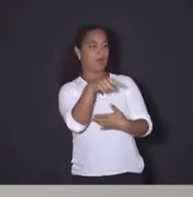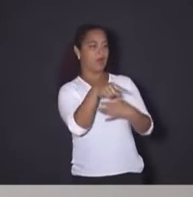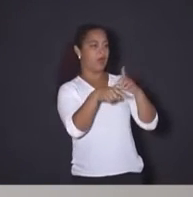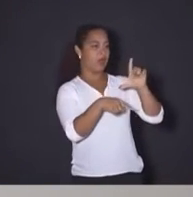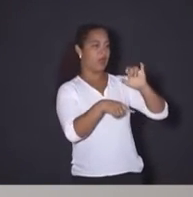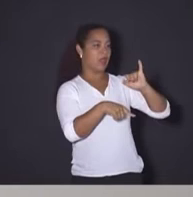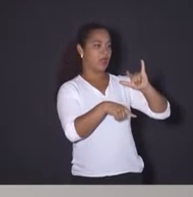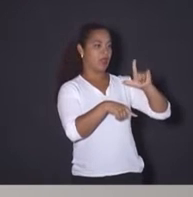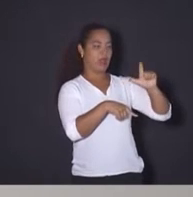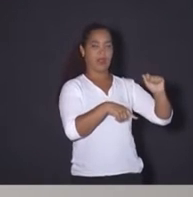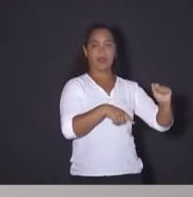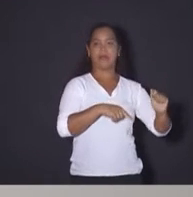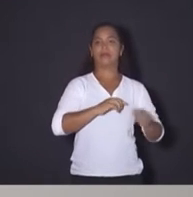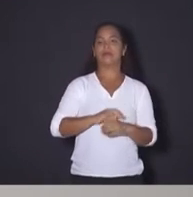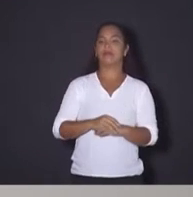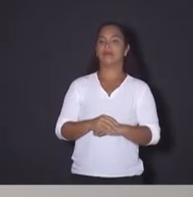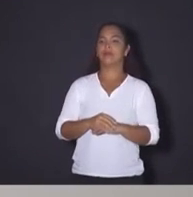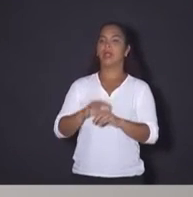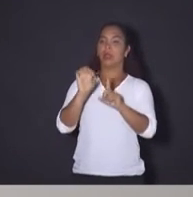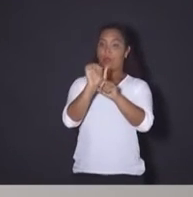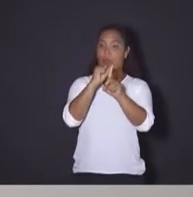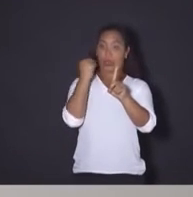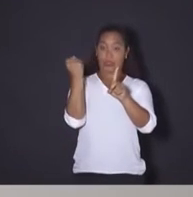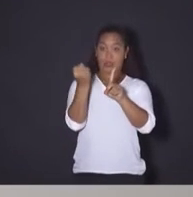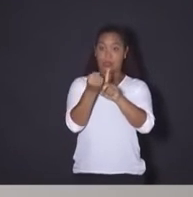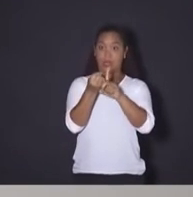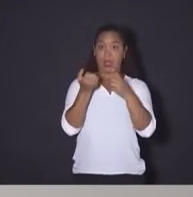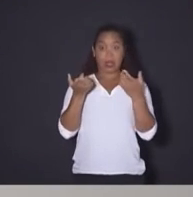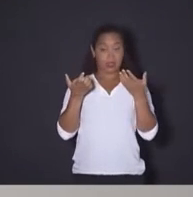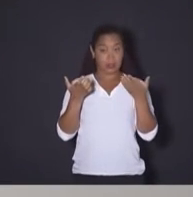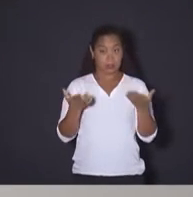que numa sociedade assim